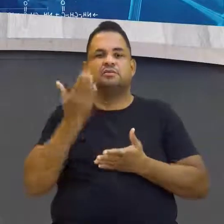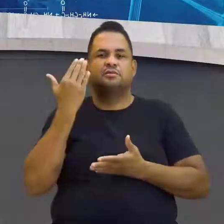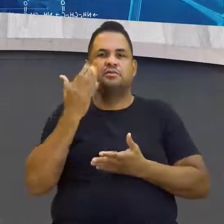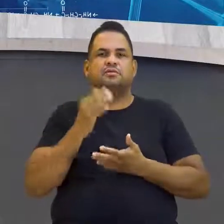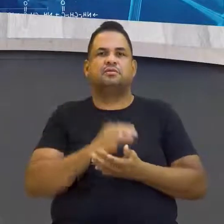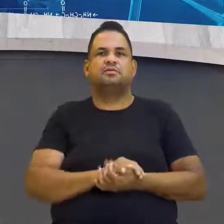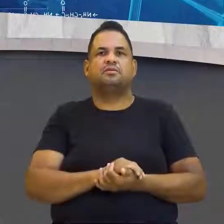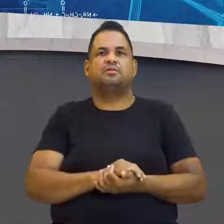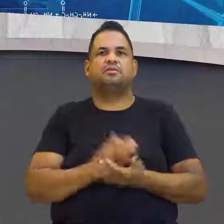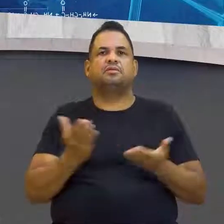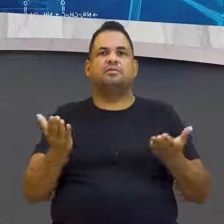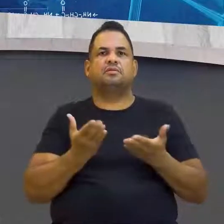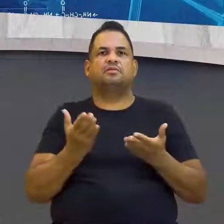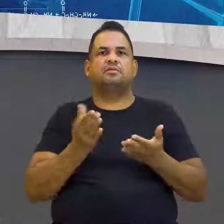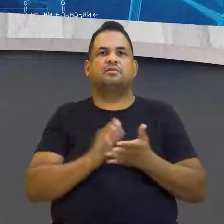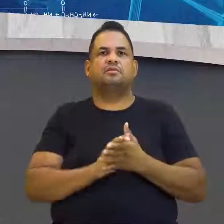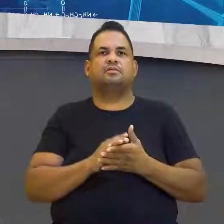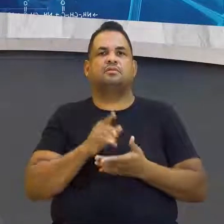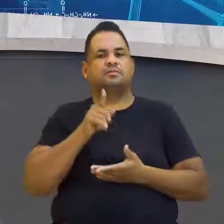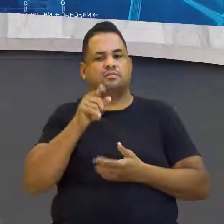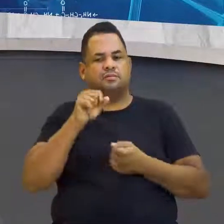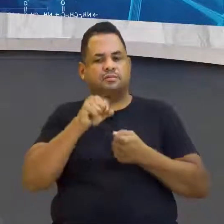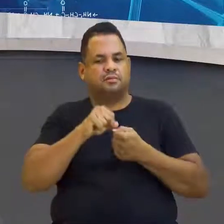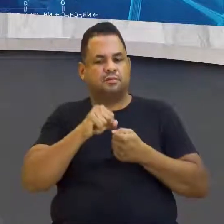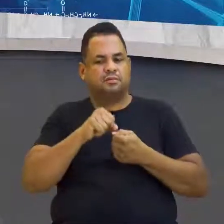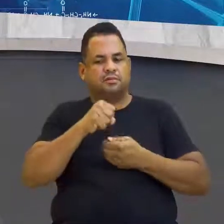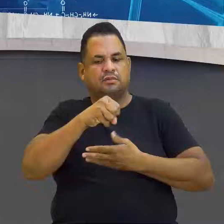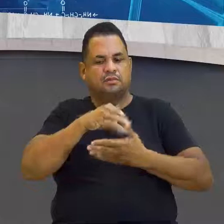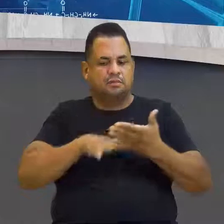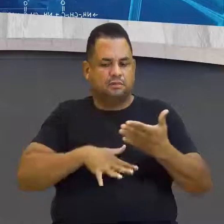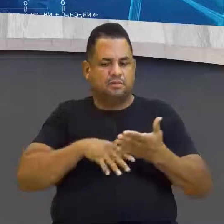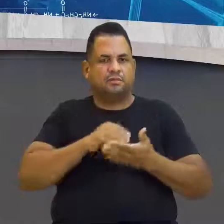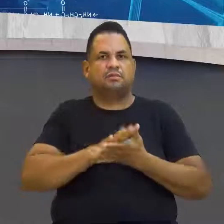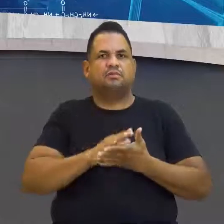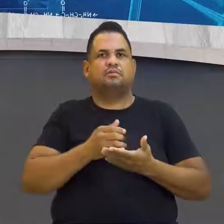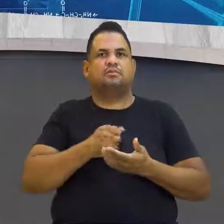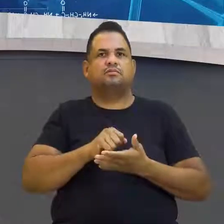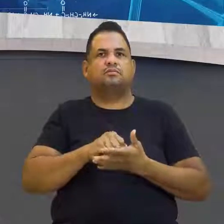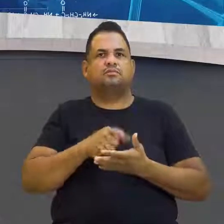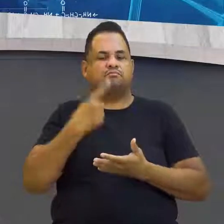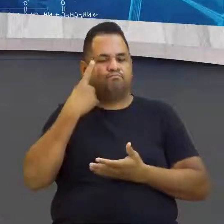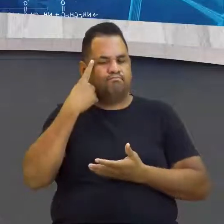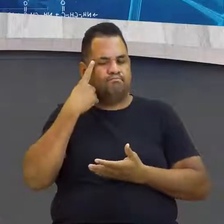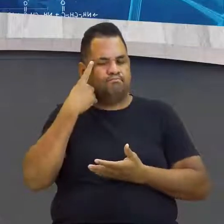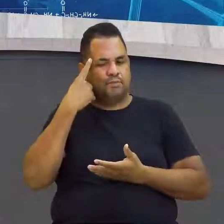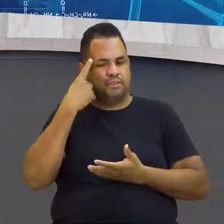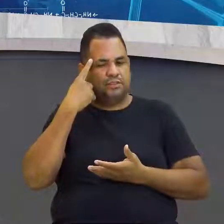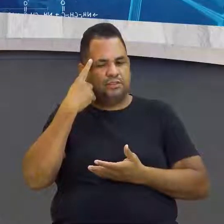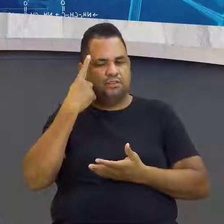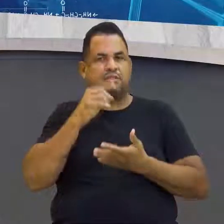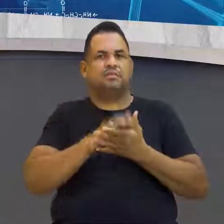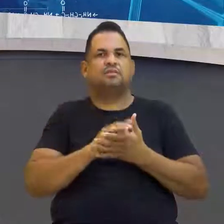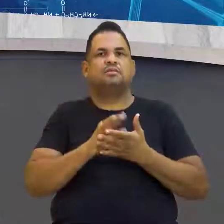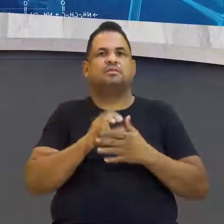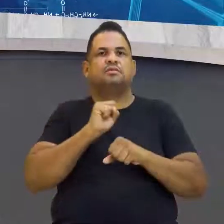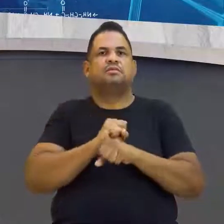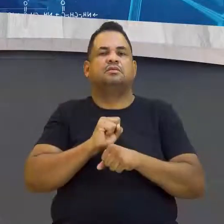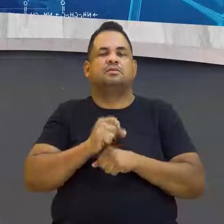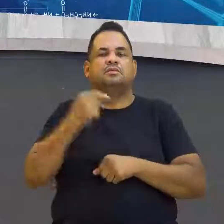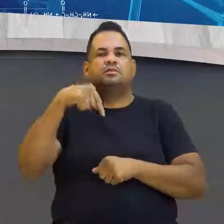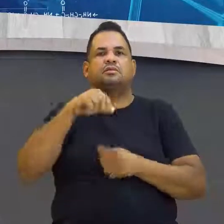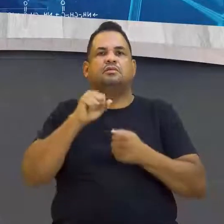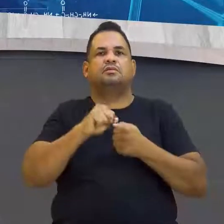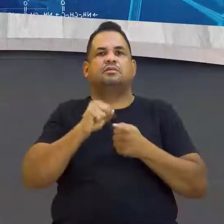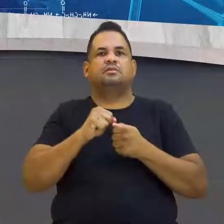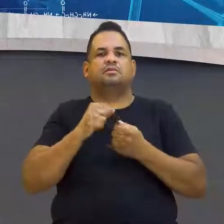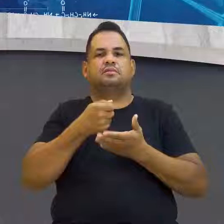E agora, você vai lá fazer a sua atividade, colocar o tic-teco para funcionar. Eu vou ficar aguardando aqui para a gente fazer a